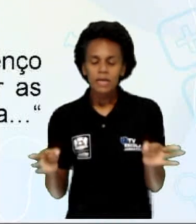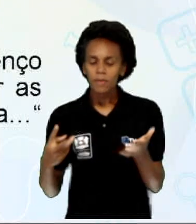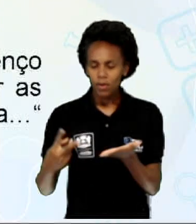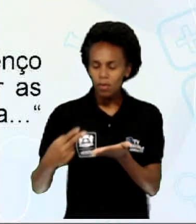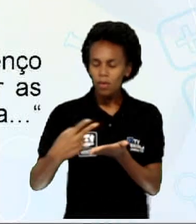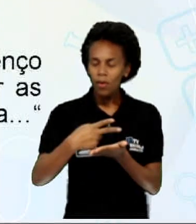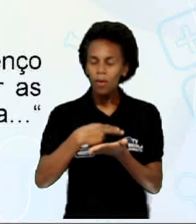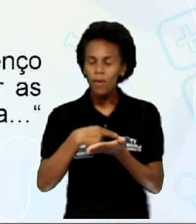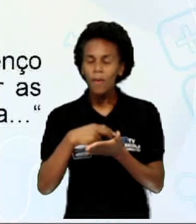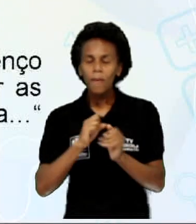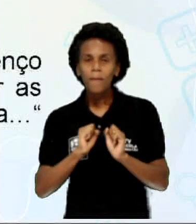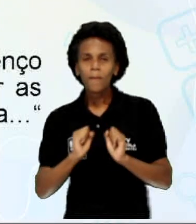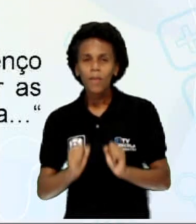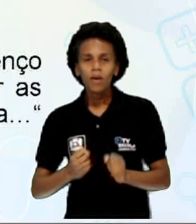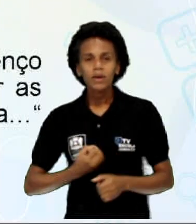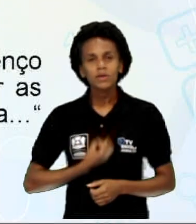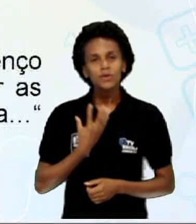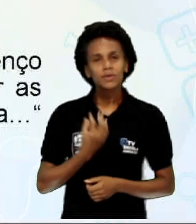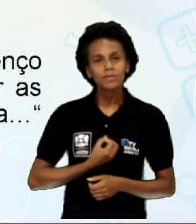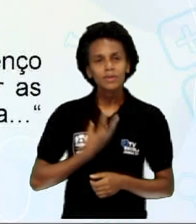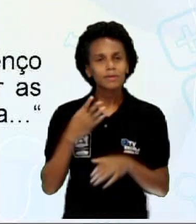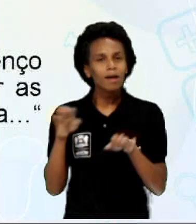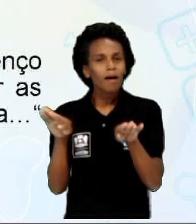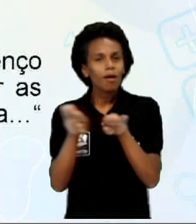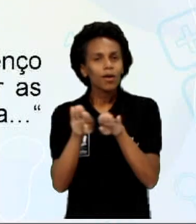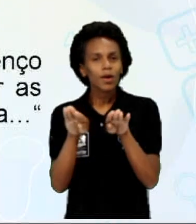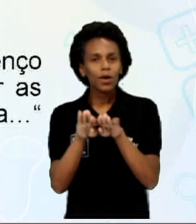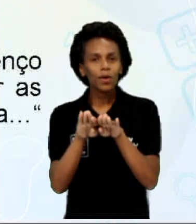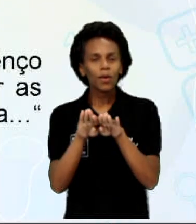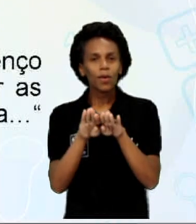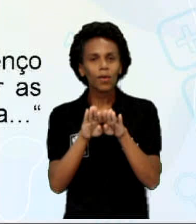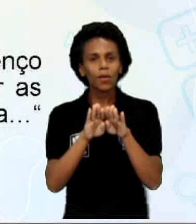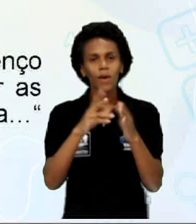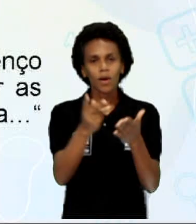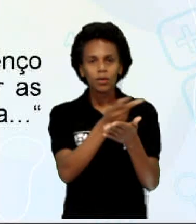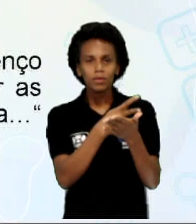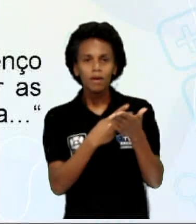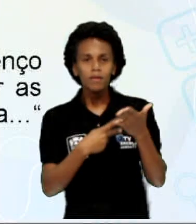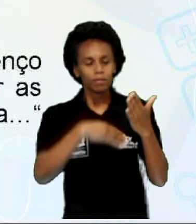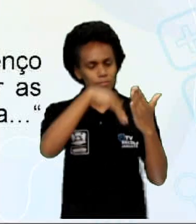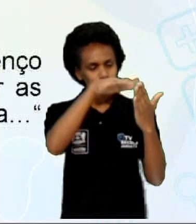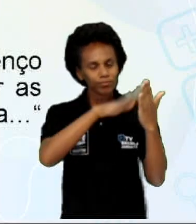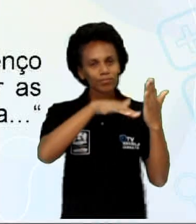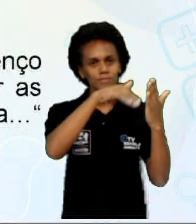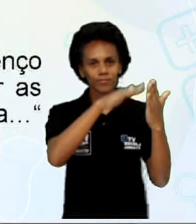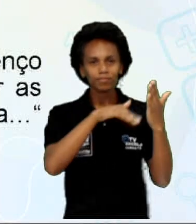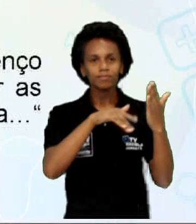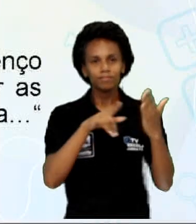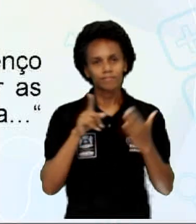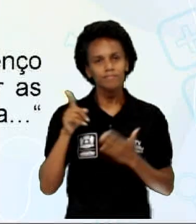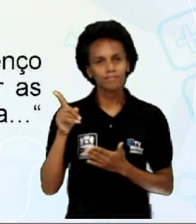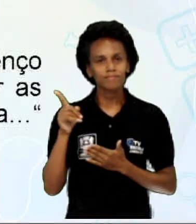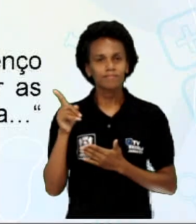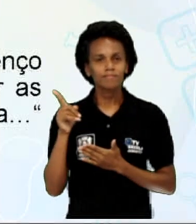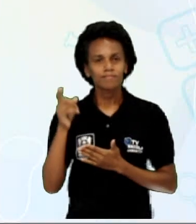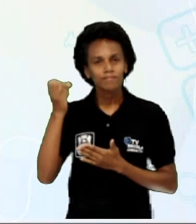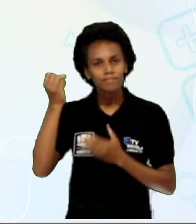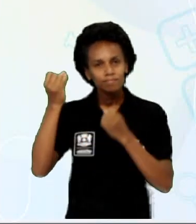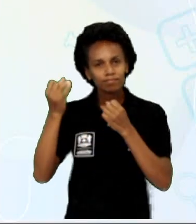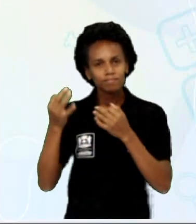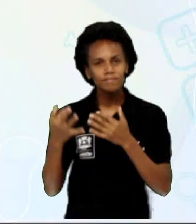mesmas coisas do que com o desenho e a pintura. Matisse, ele citou isso nos escritos e pensamentos sobre arte.